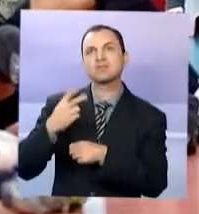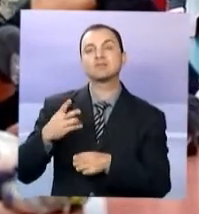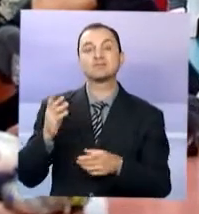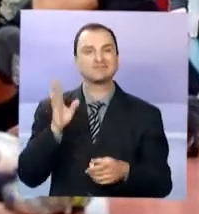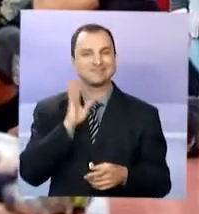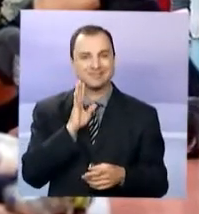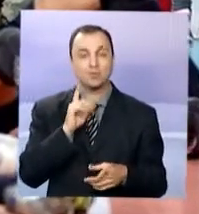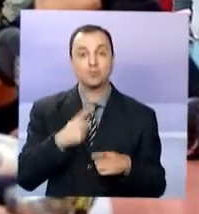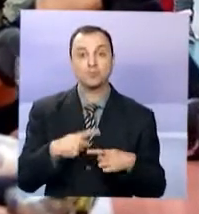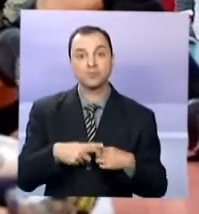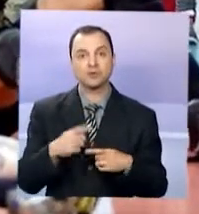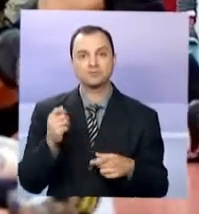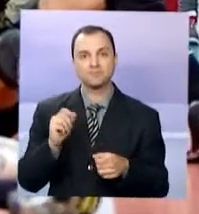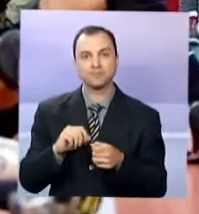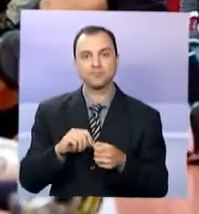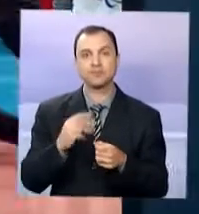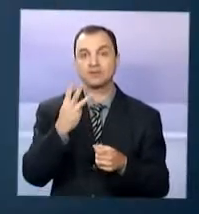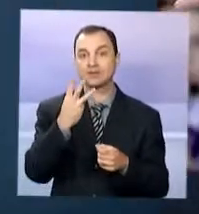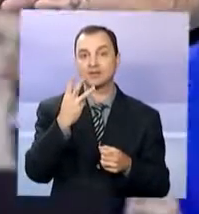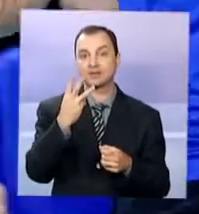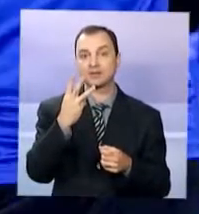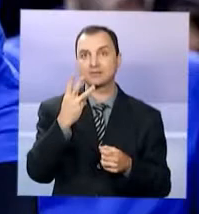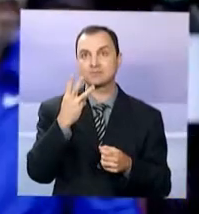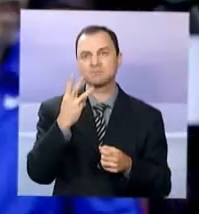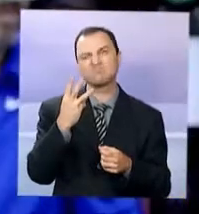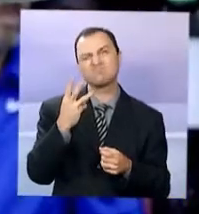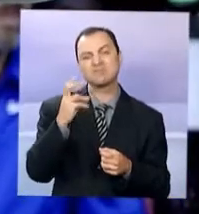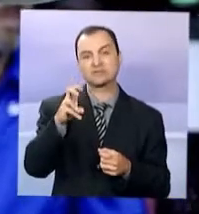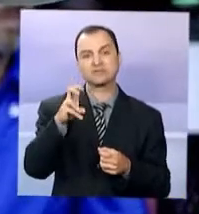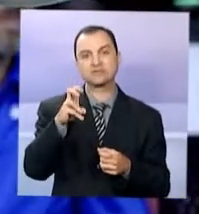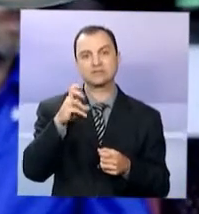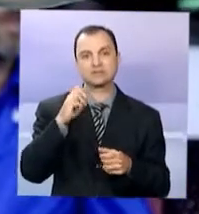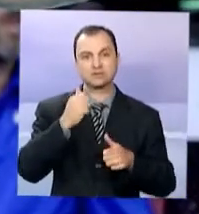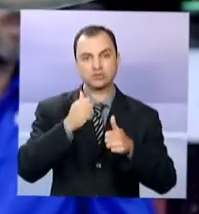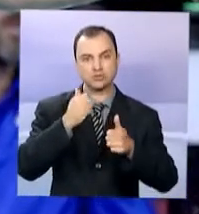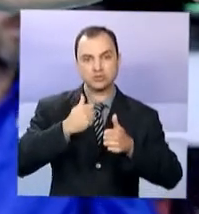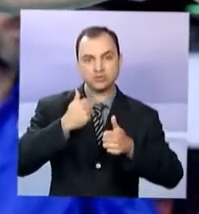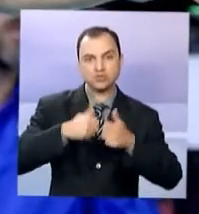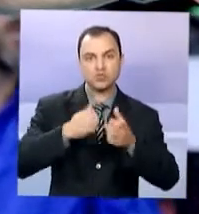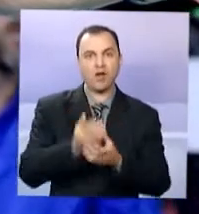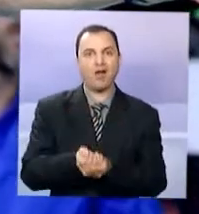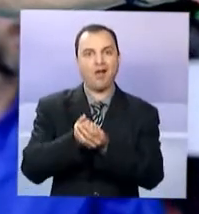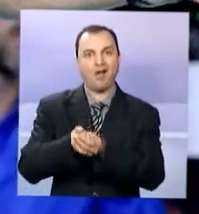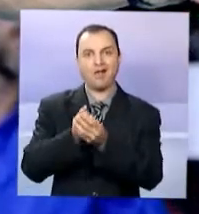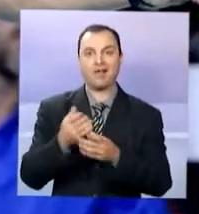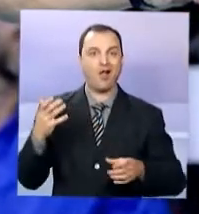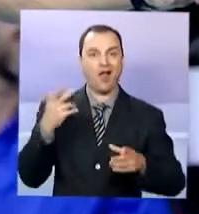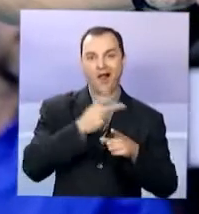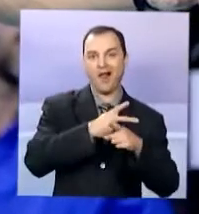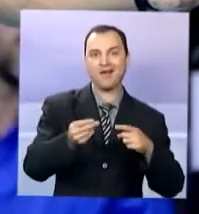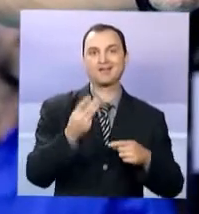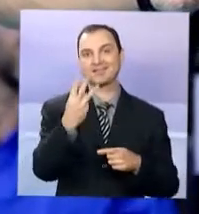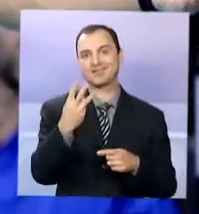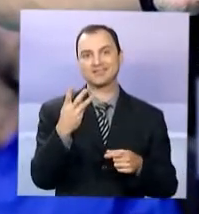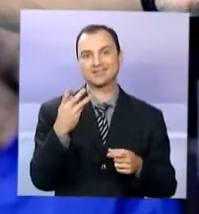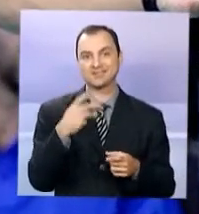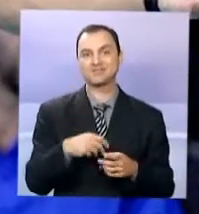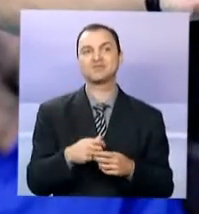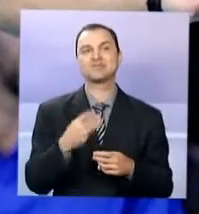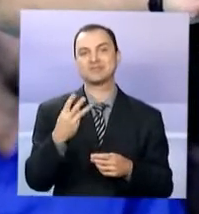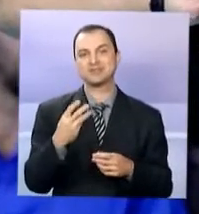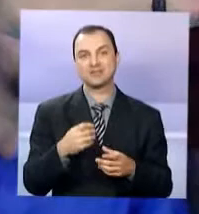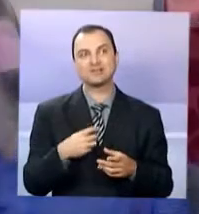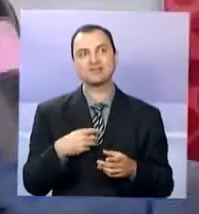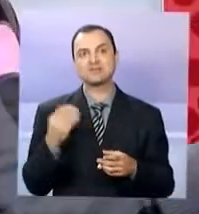foi muito interessante nós fizemos 30 e 35 jogos ganhamos 33 ganhamos três torneios